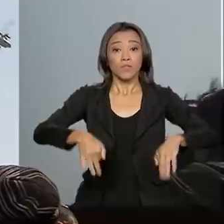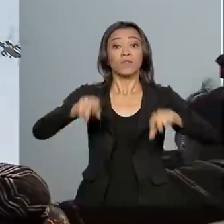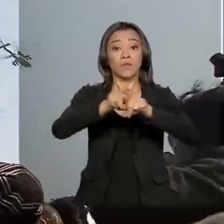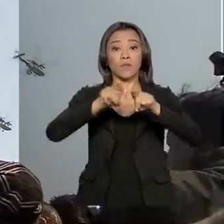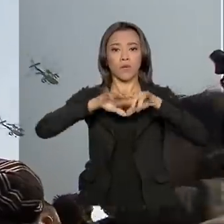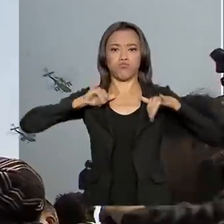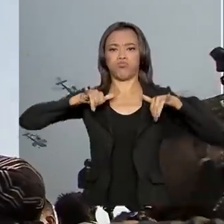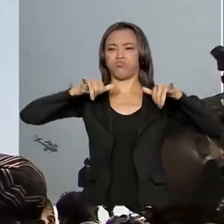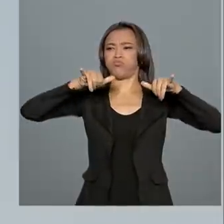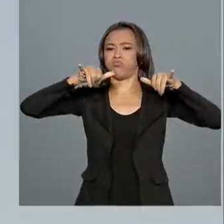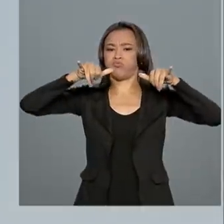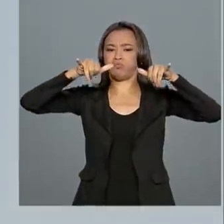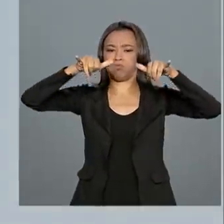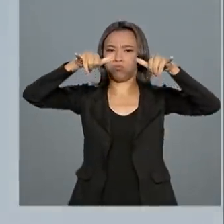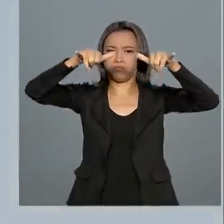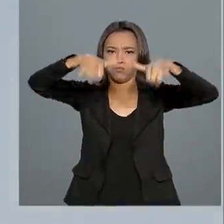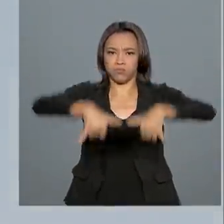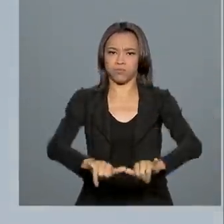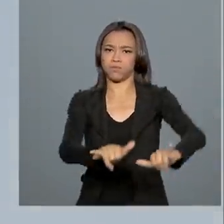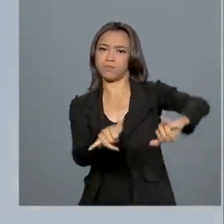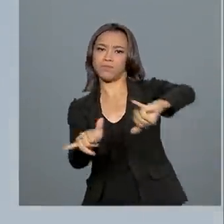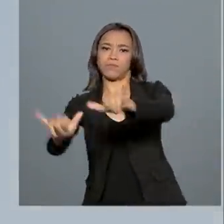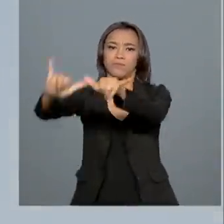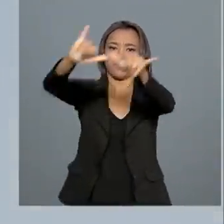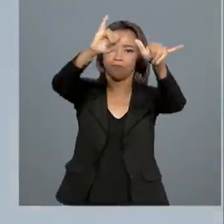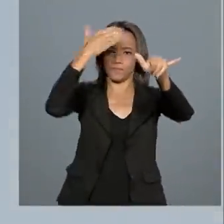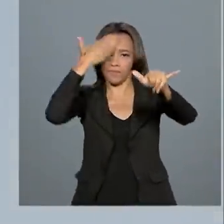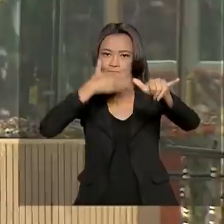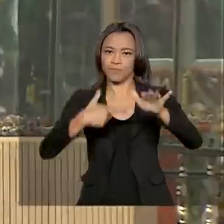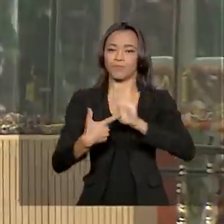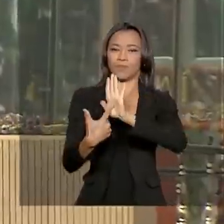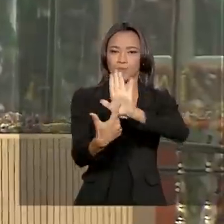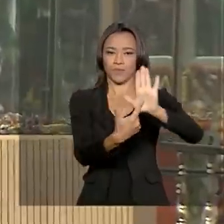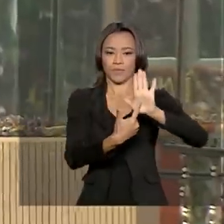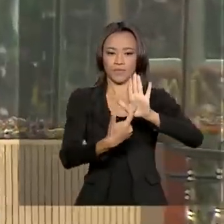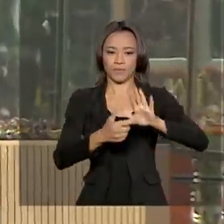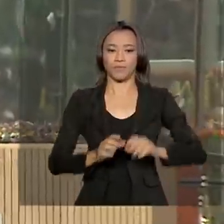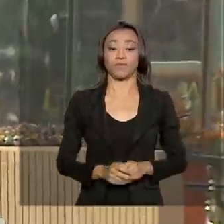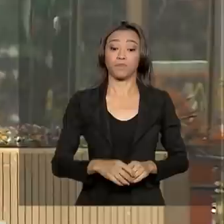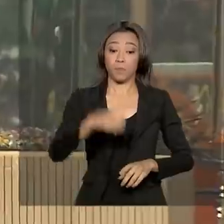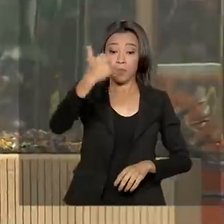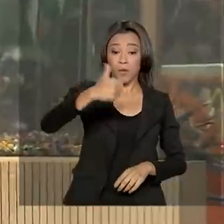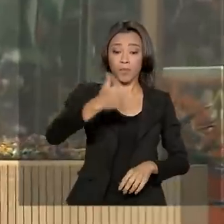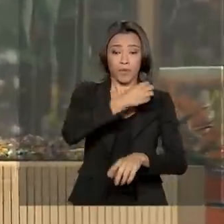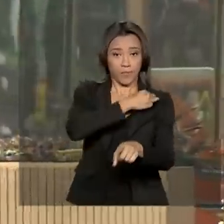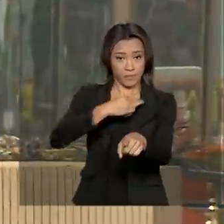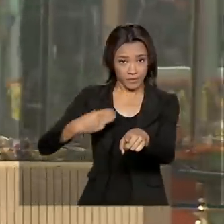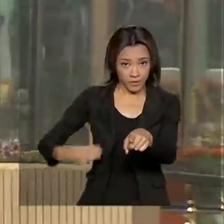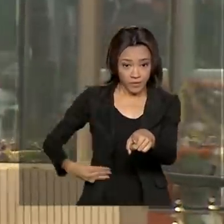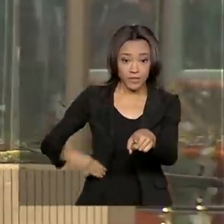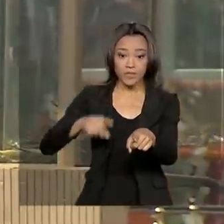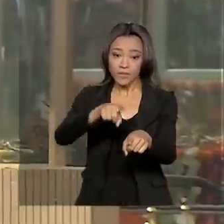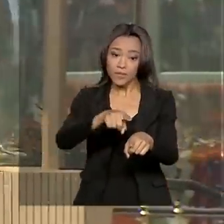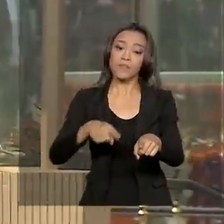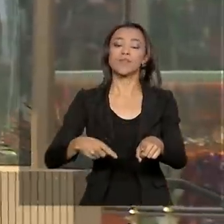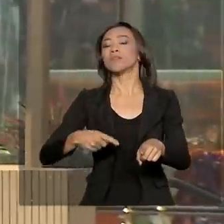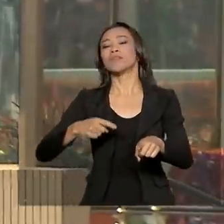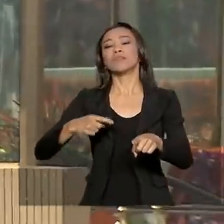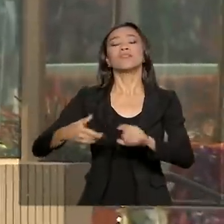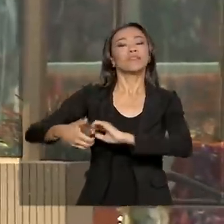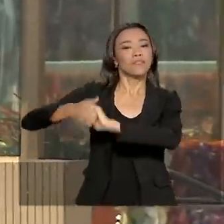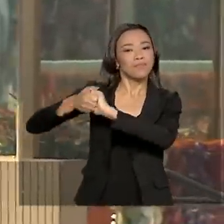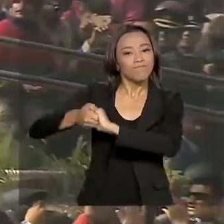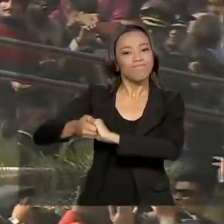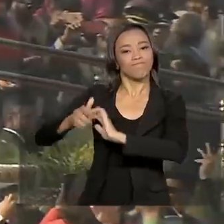aérea. Aviões cortam os céus de Nova Delhi. O primeiro-ministro Narendra Modi se despede de seu convidado